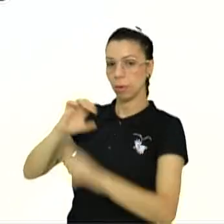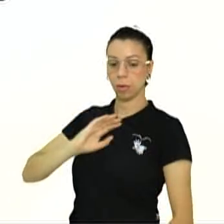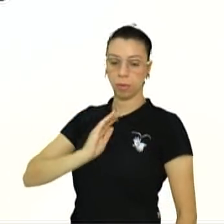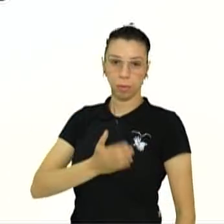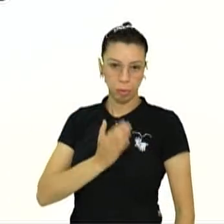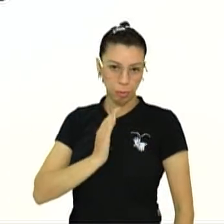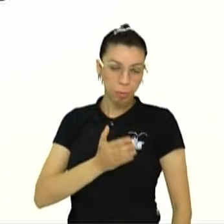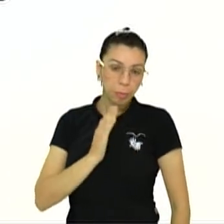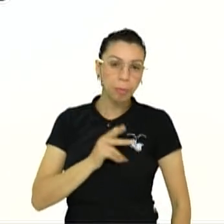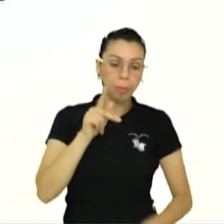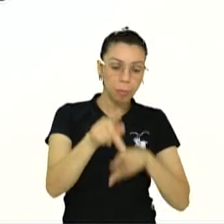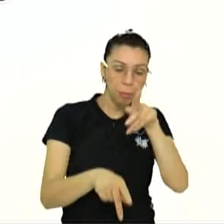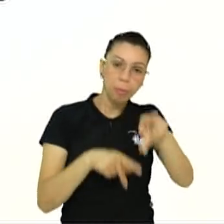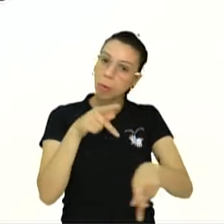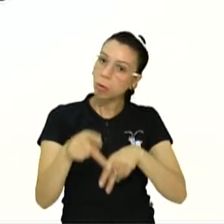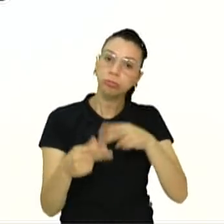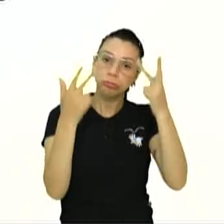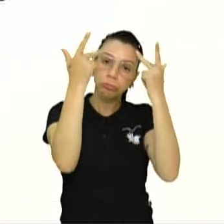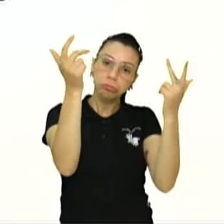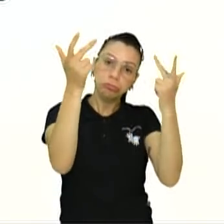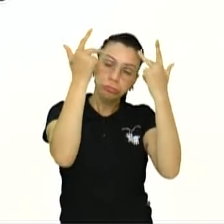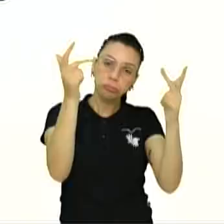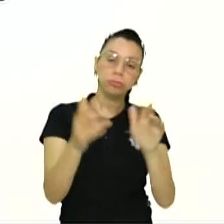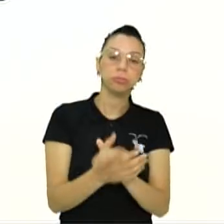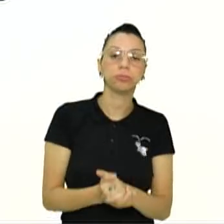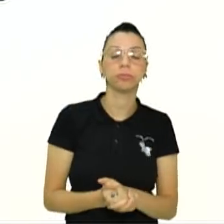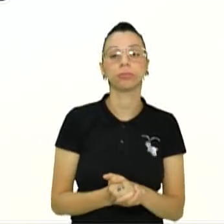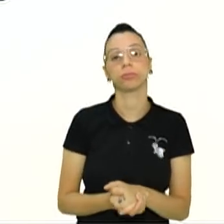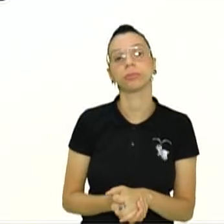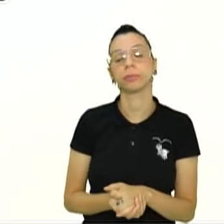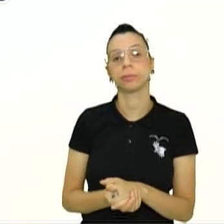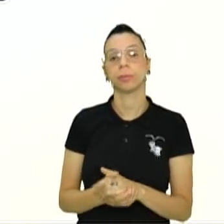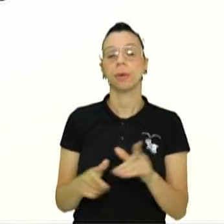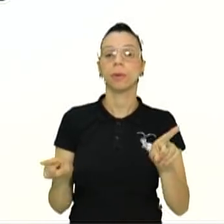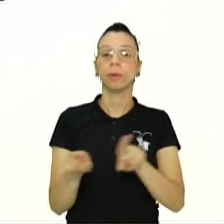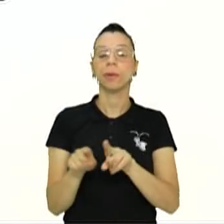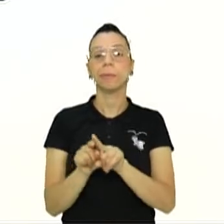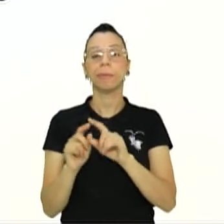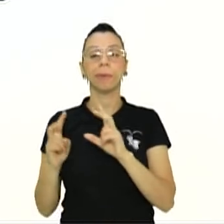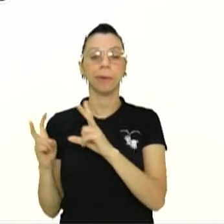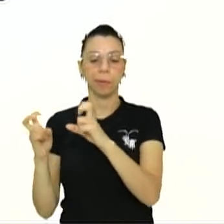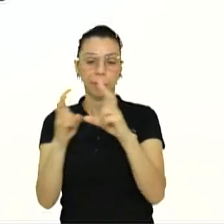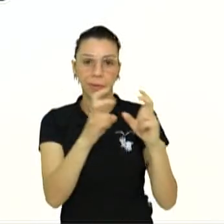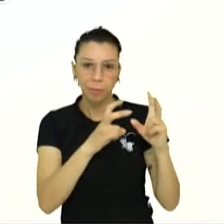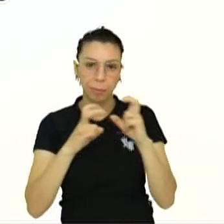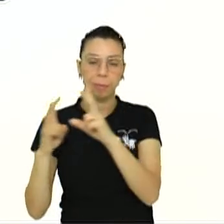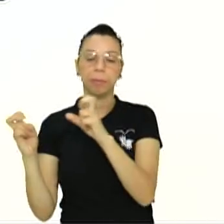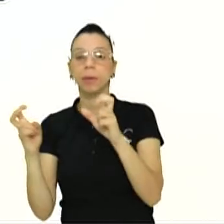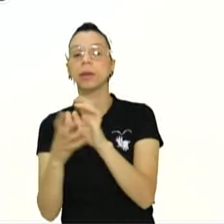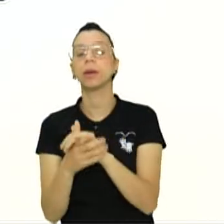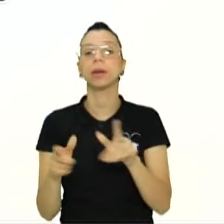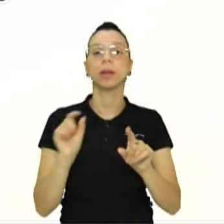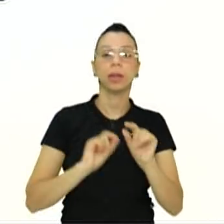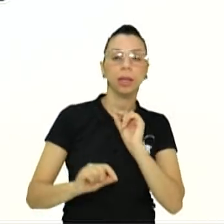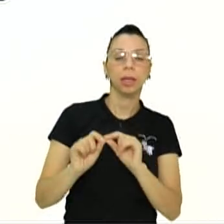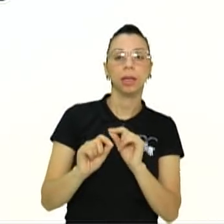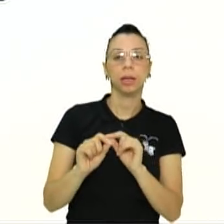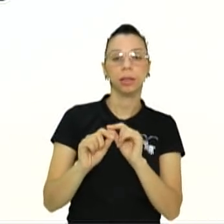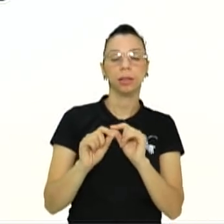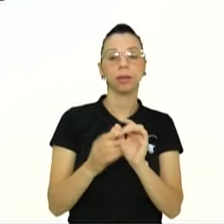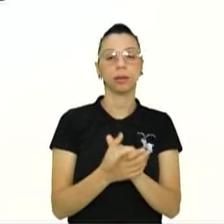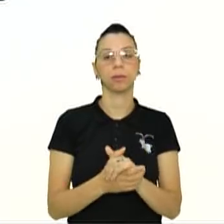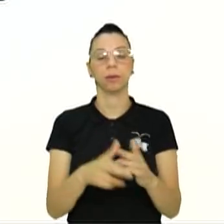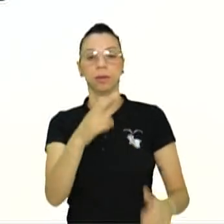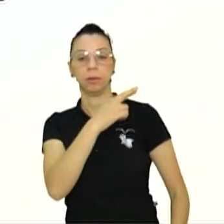povo comum. Exemplos: conflito entre patrões e empregadas, intrigas e